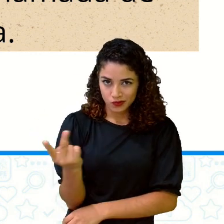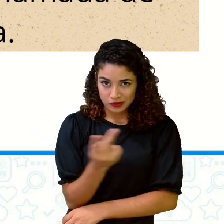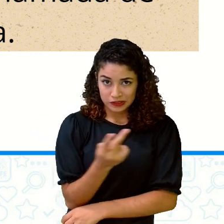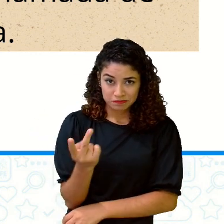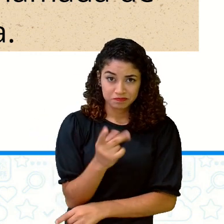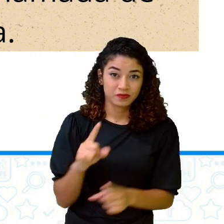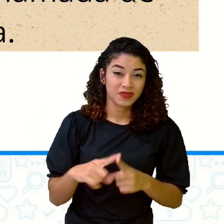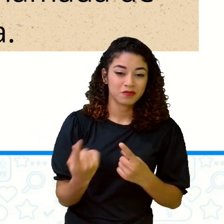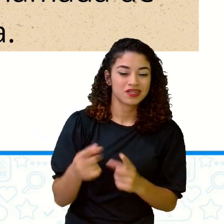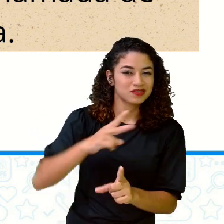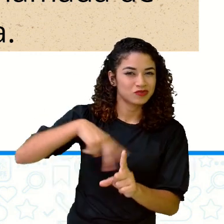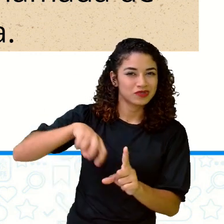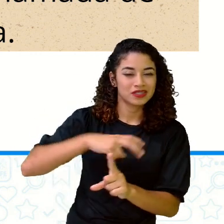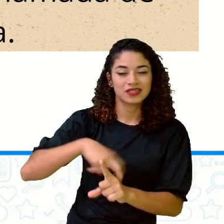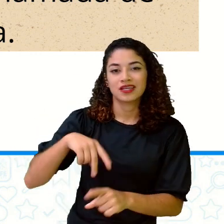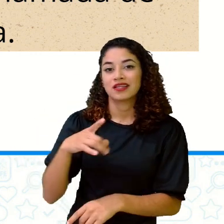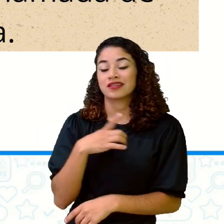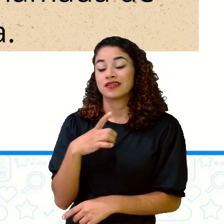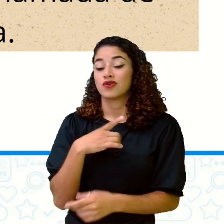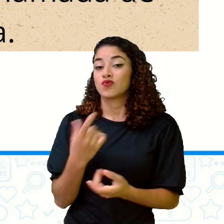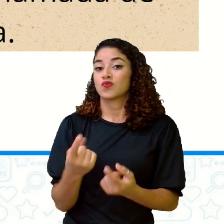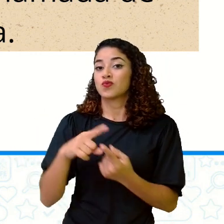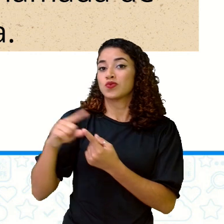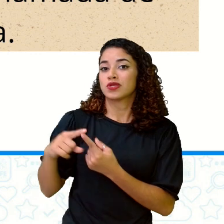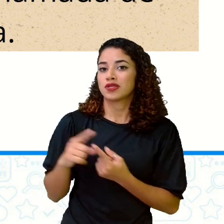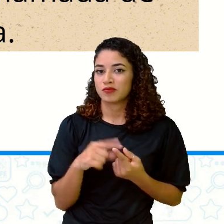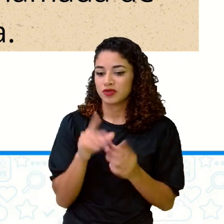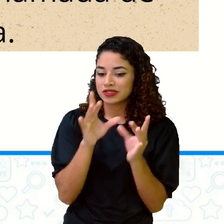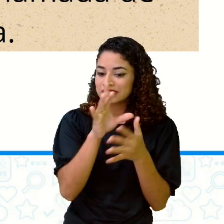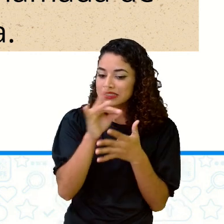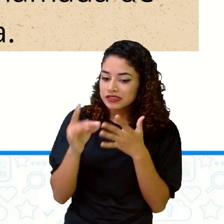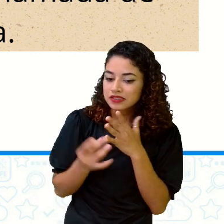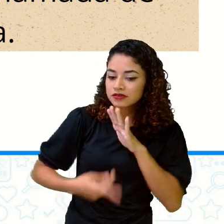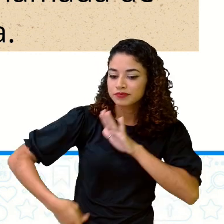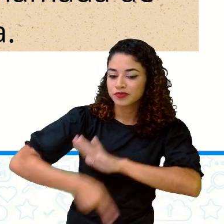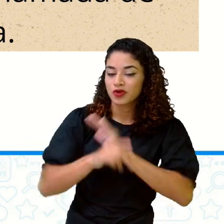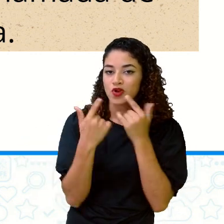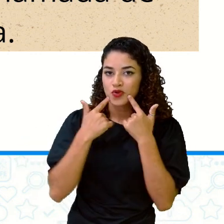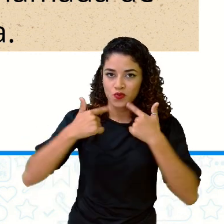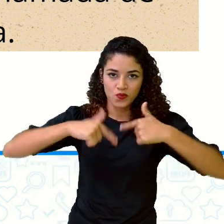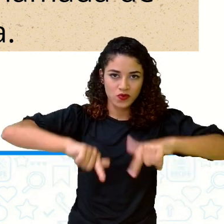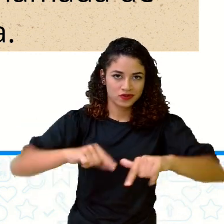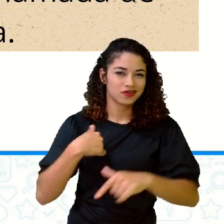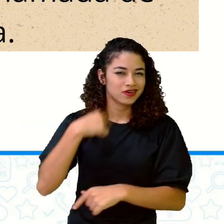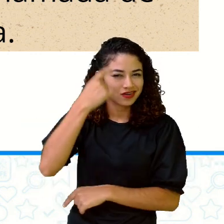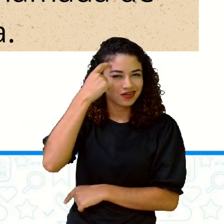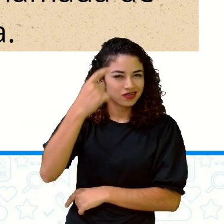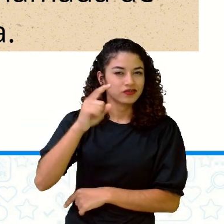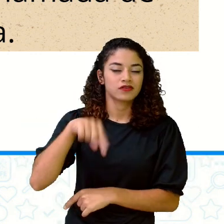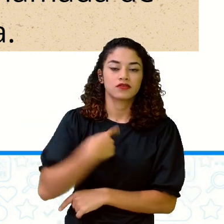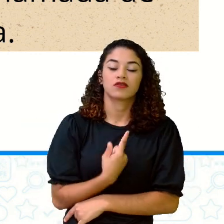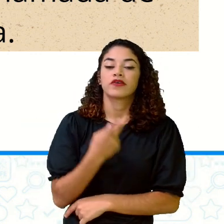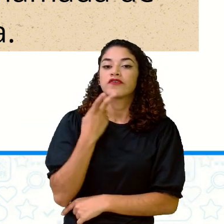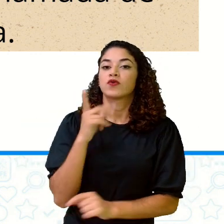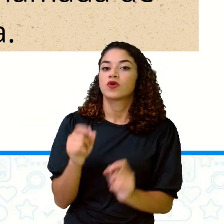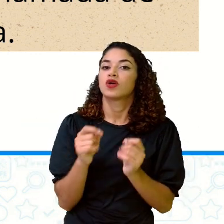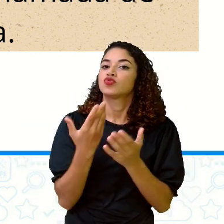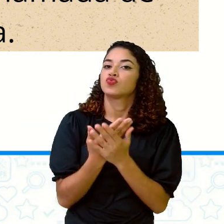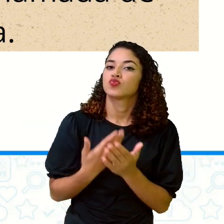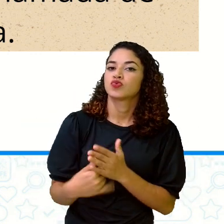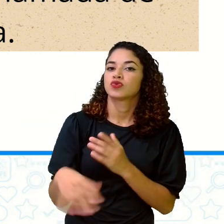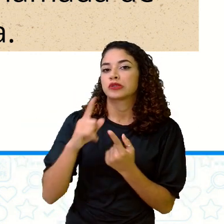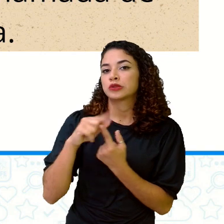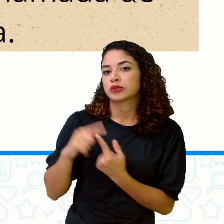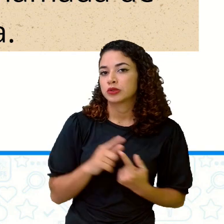sendo que, essa modalidade, requer um tipo, específico, de linguagem, lembra, que a gente estuda, aqui, os textos, os tipos de